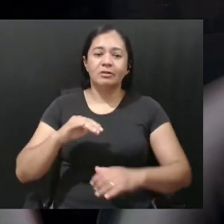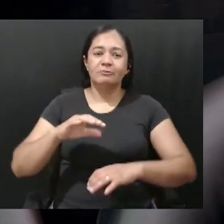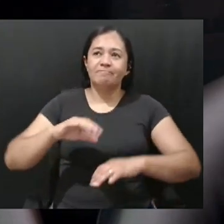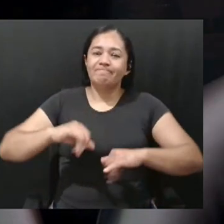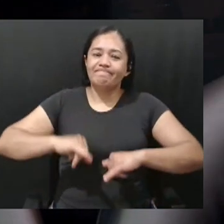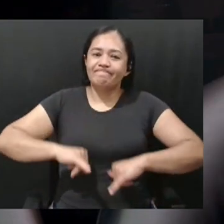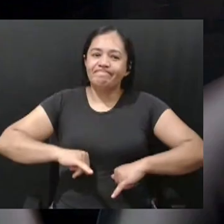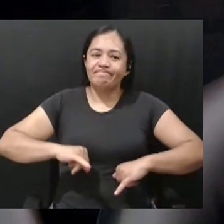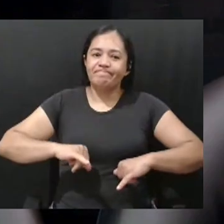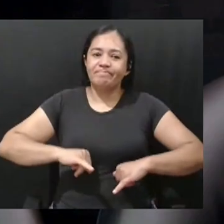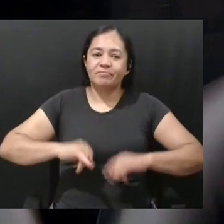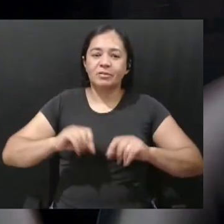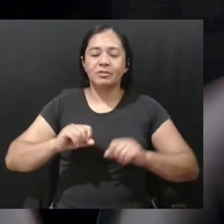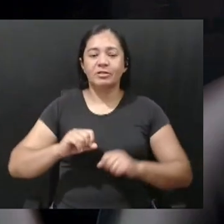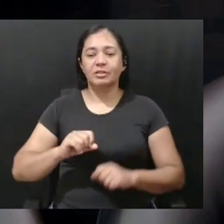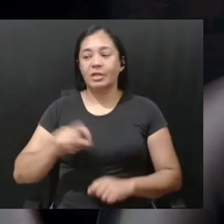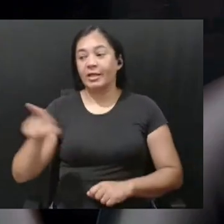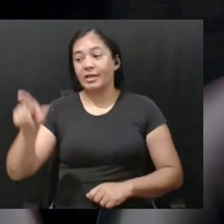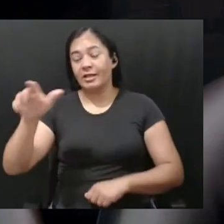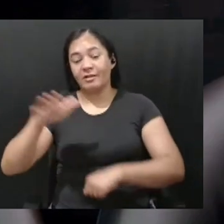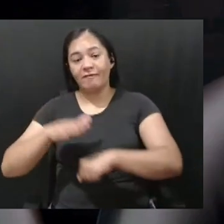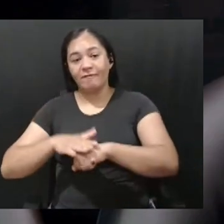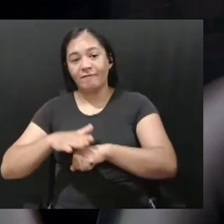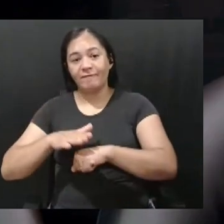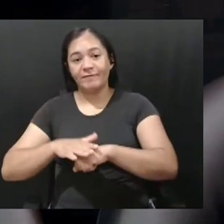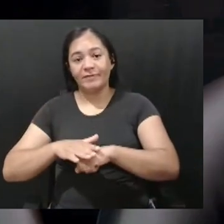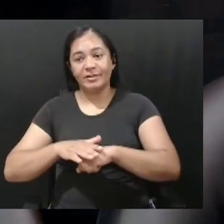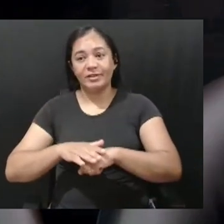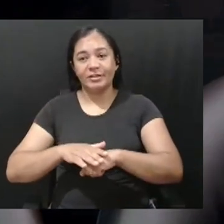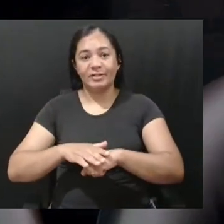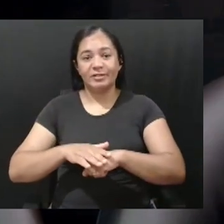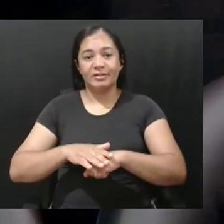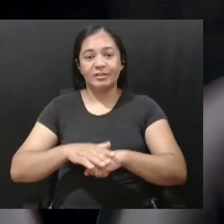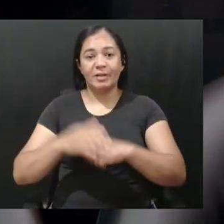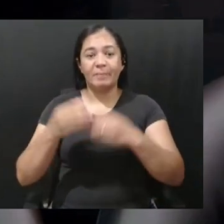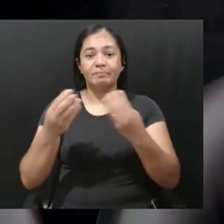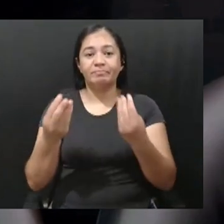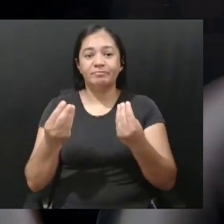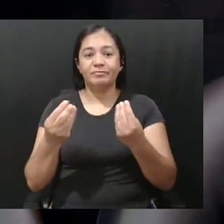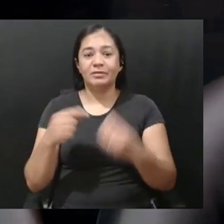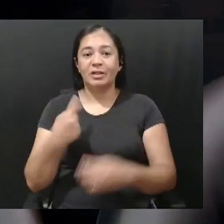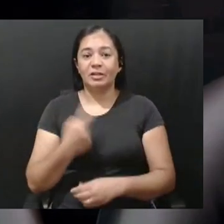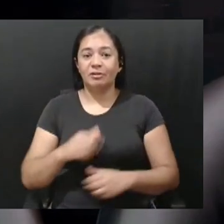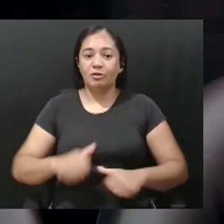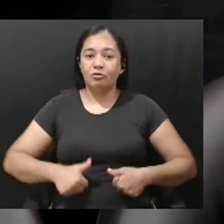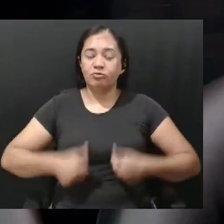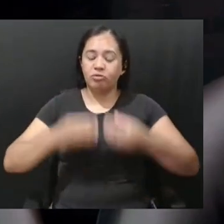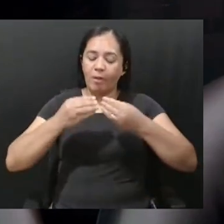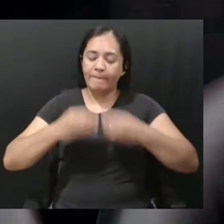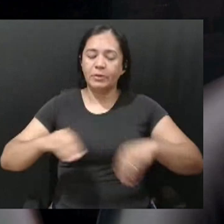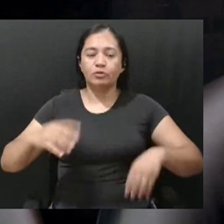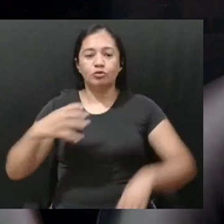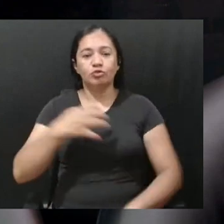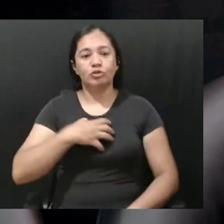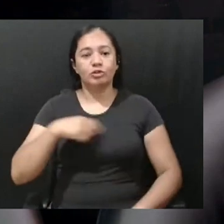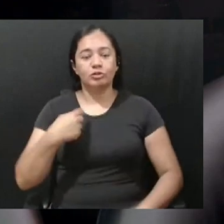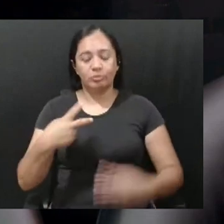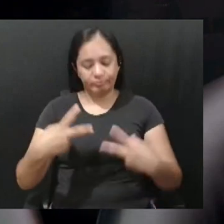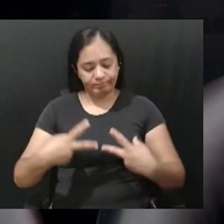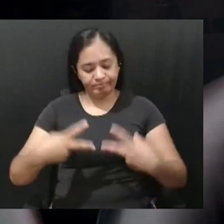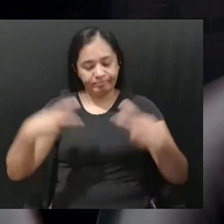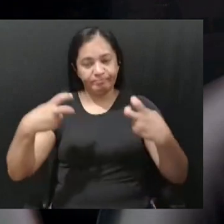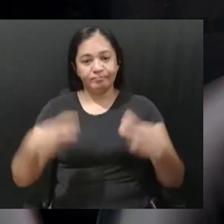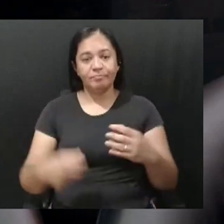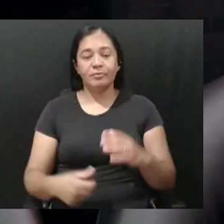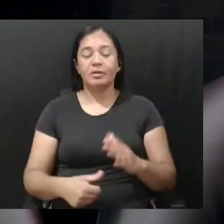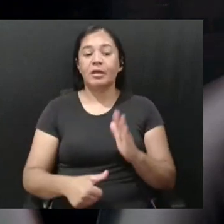outro fez, que de alguma maneira afetou a nossa autoestima ou a maneira que a gente se Uhum. vê, né. E a primeira pergunta é, né,